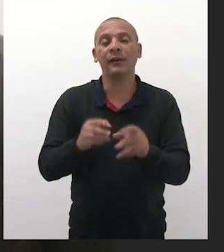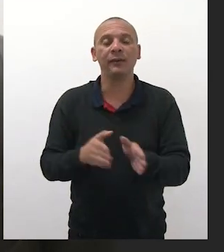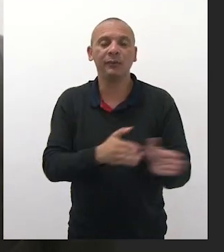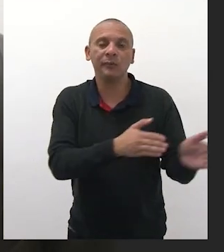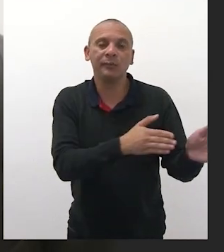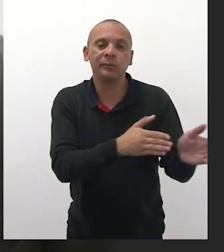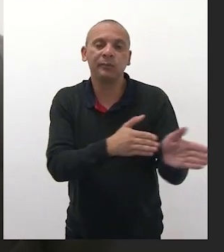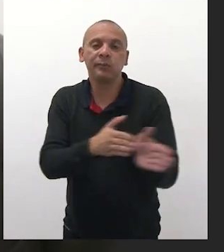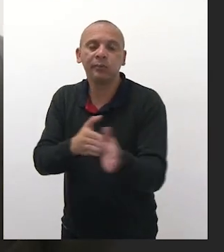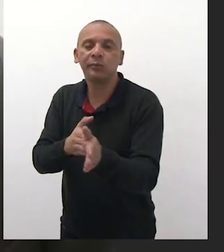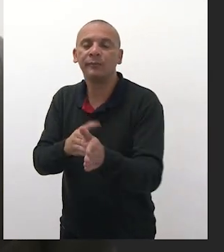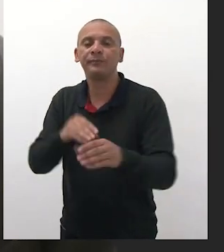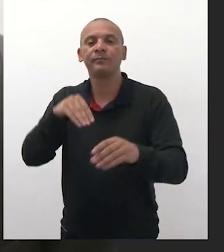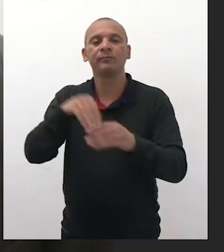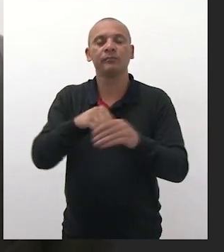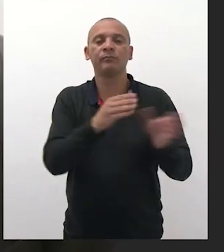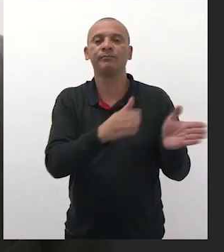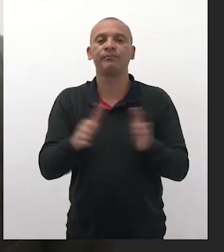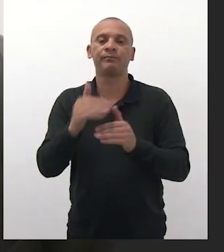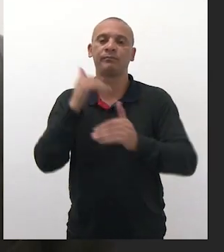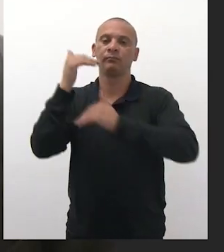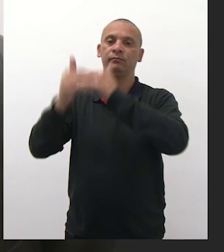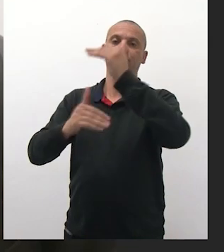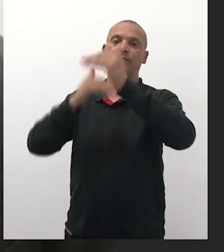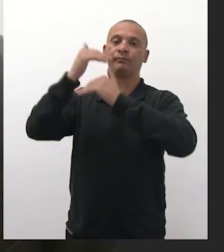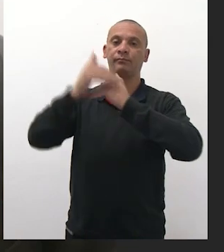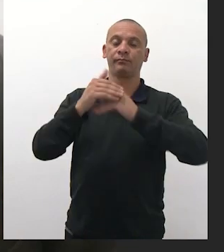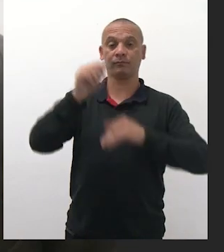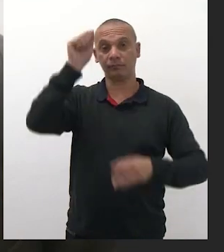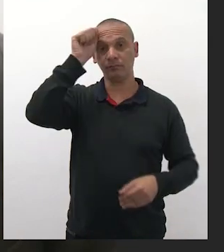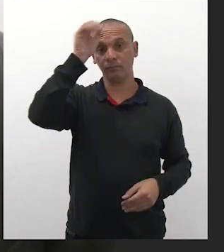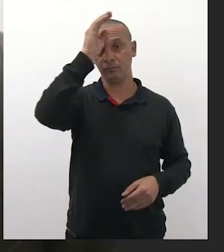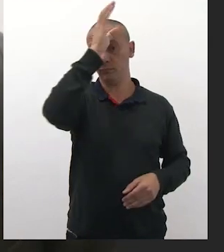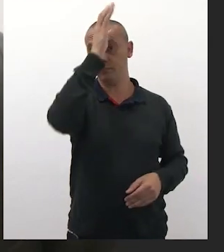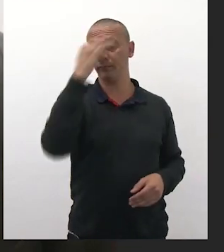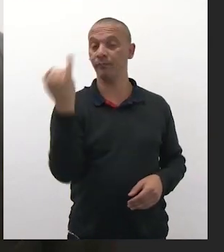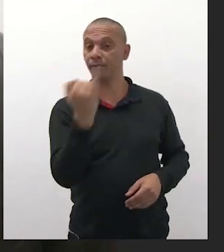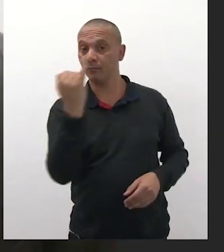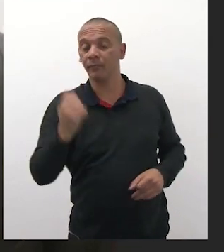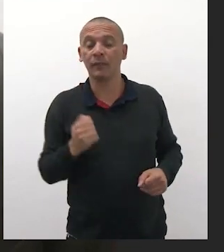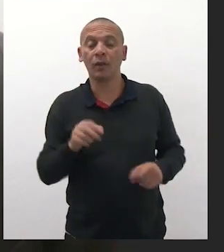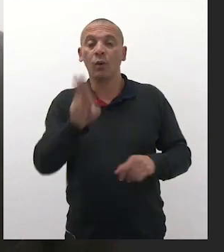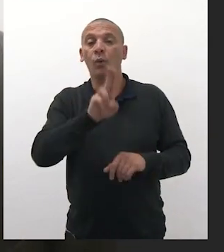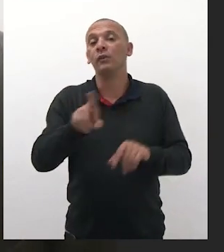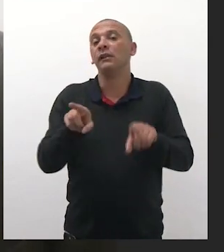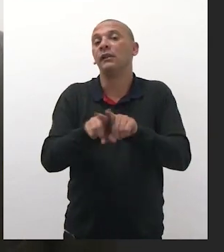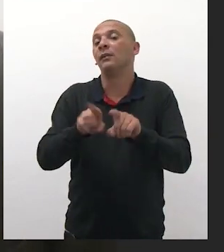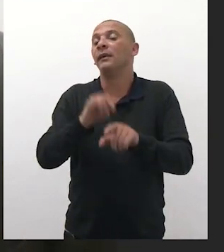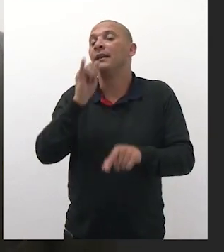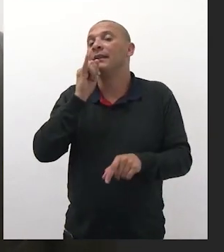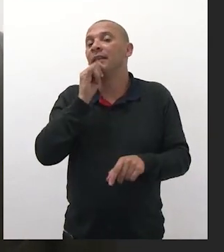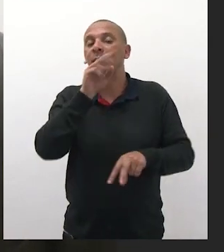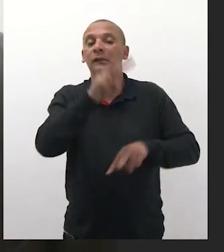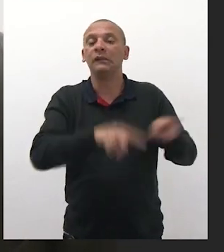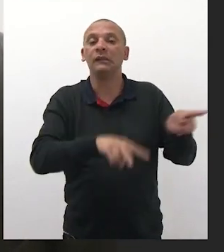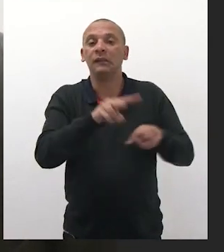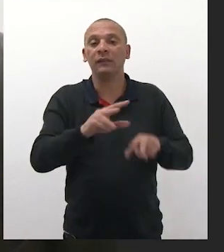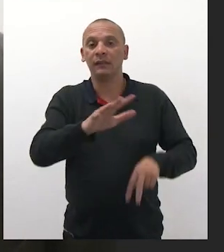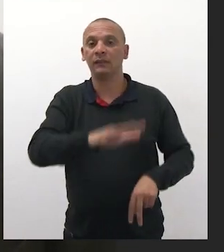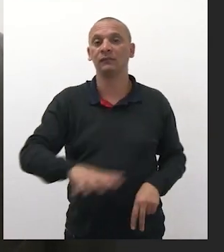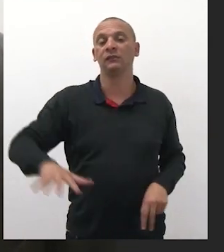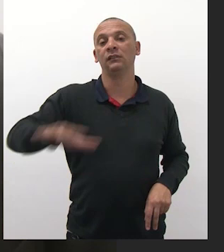continuamente vendo o processo do desenvolvimento da alfabetização, se utilizando também de explorar o